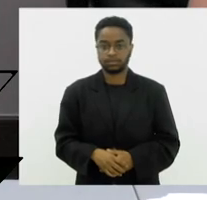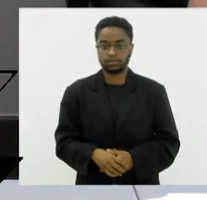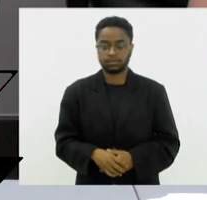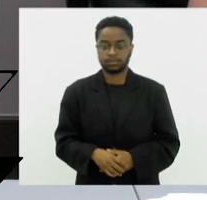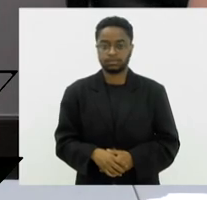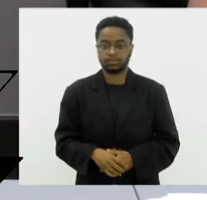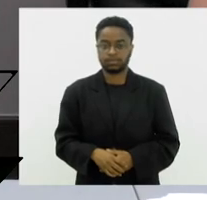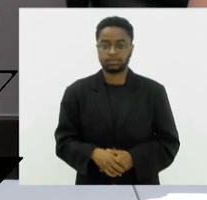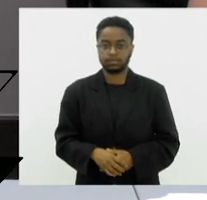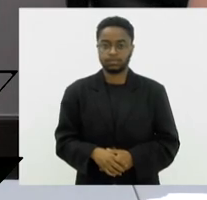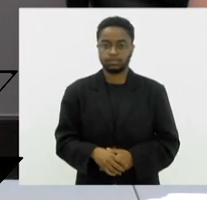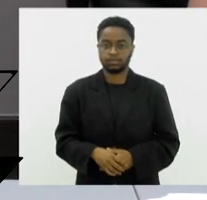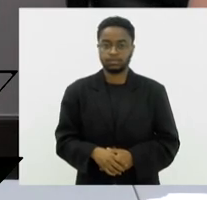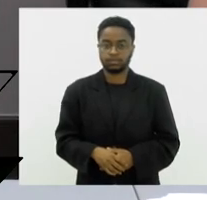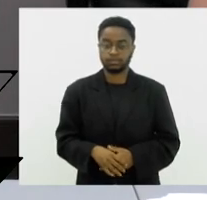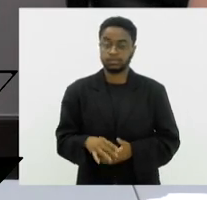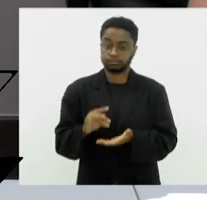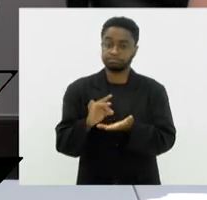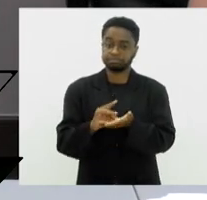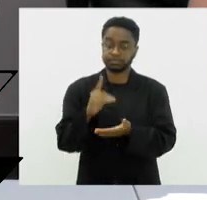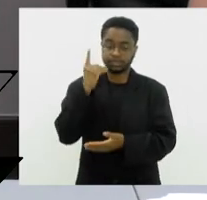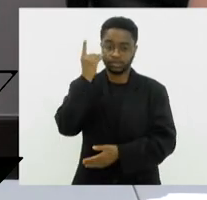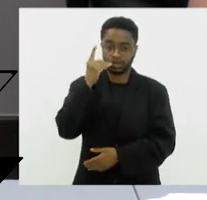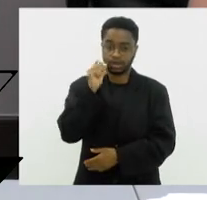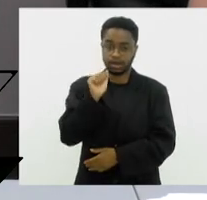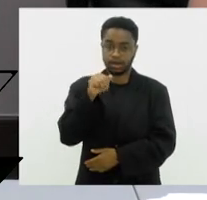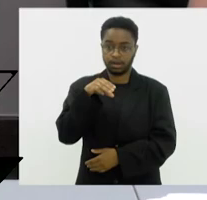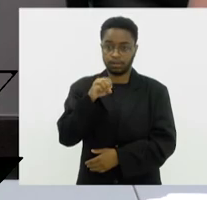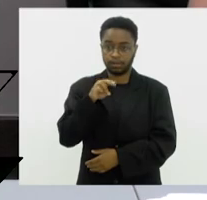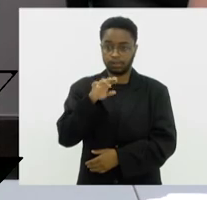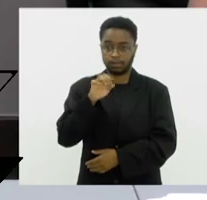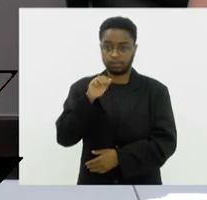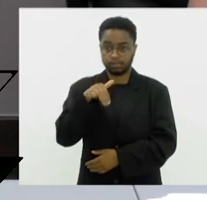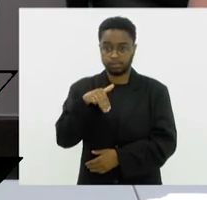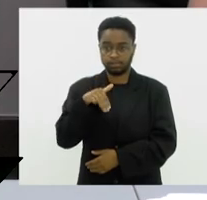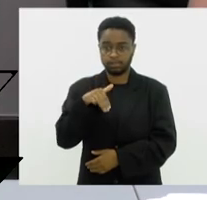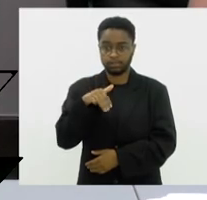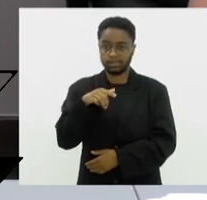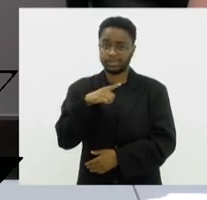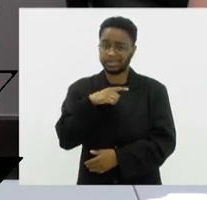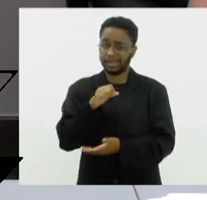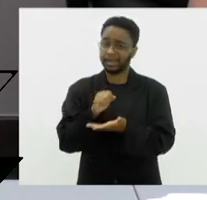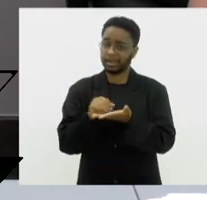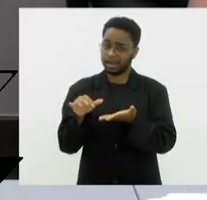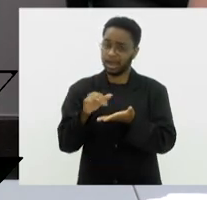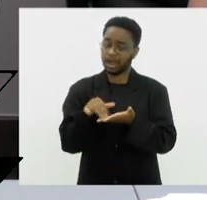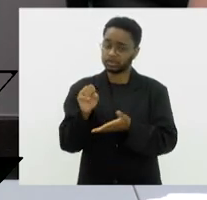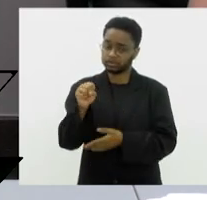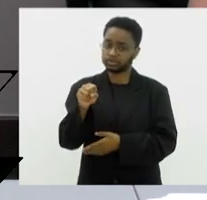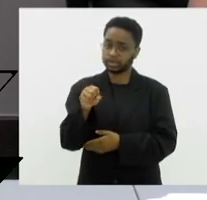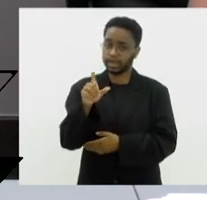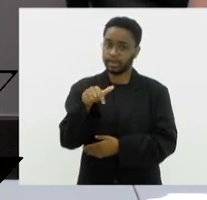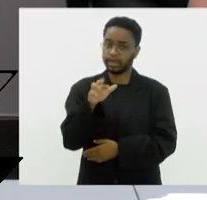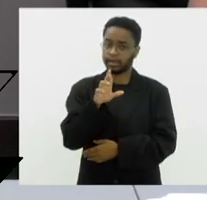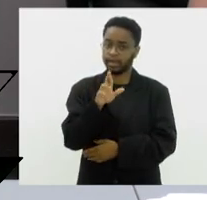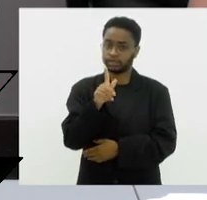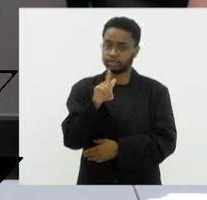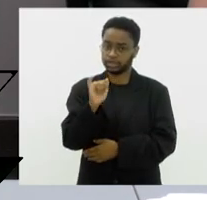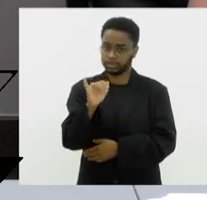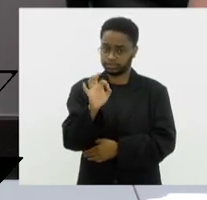realmente, deputado Amorim, gera um pequeno custo, que seria o RGI,